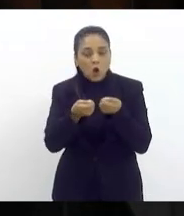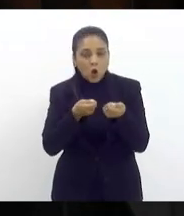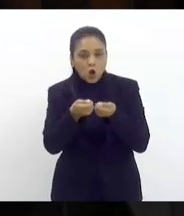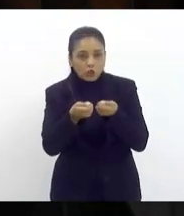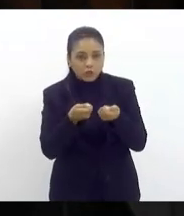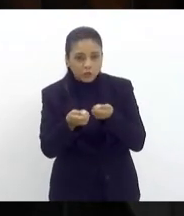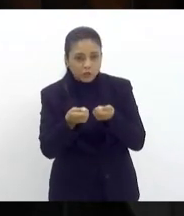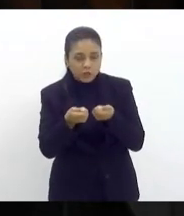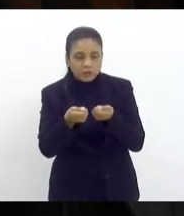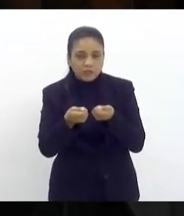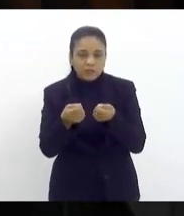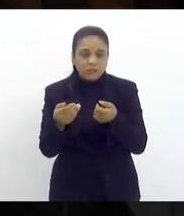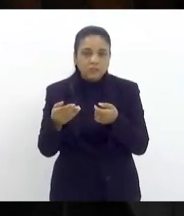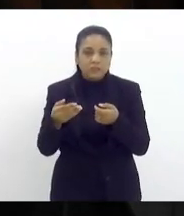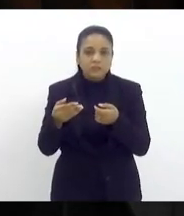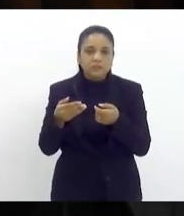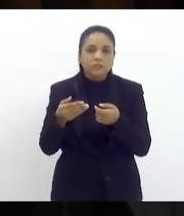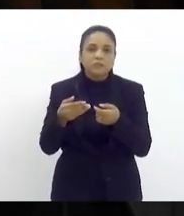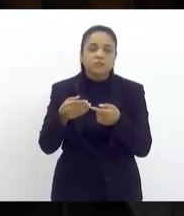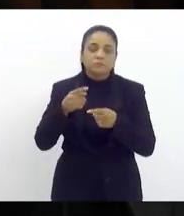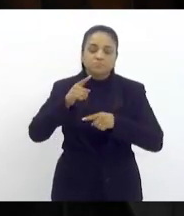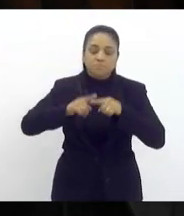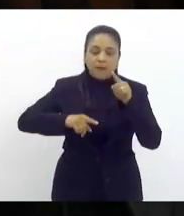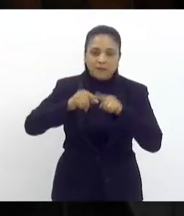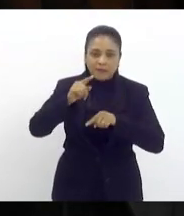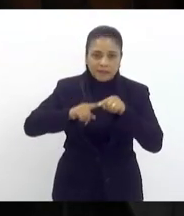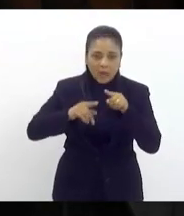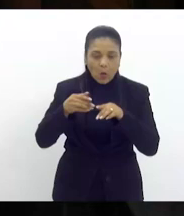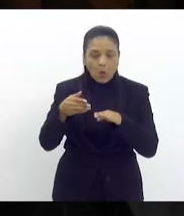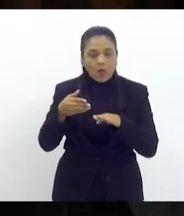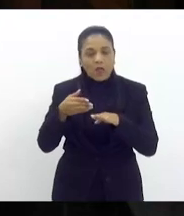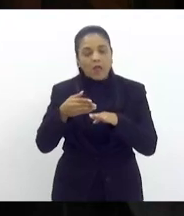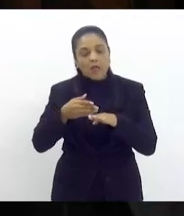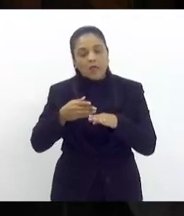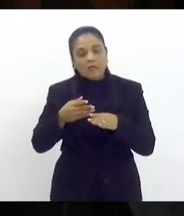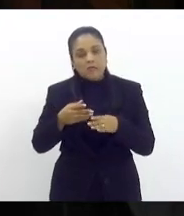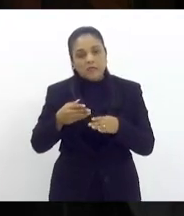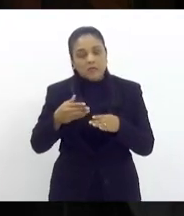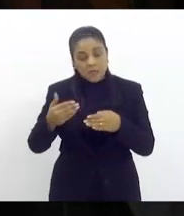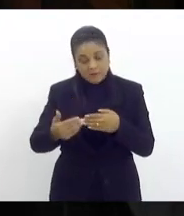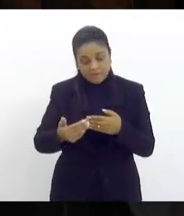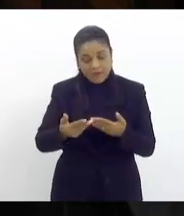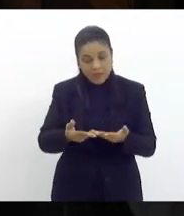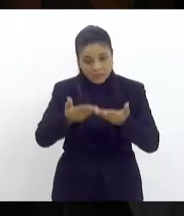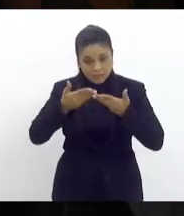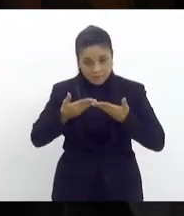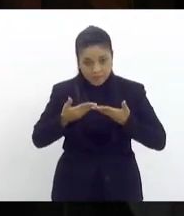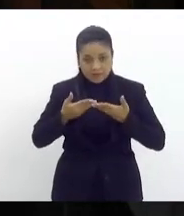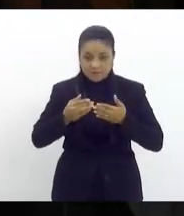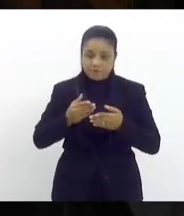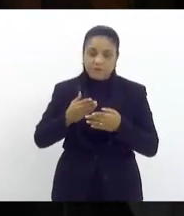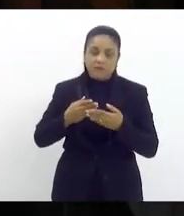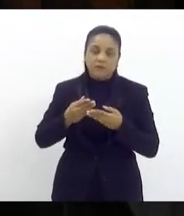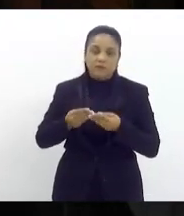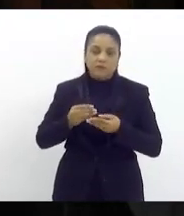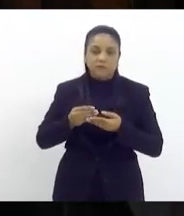entrada e saída das mercadorias. Além do mais, senhor presidente,